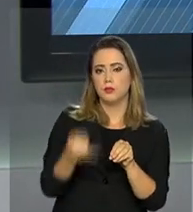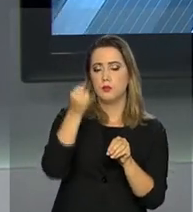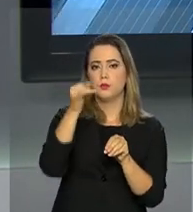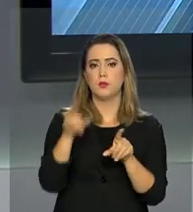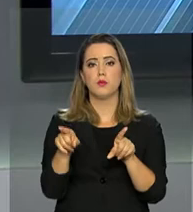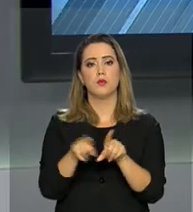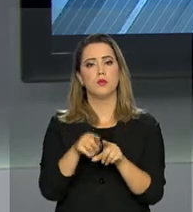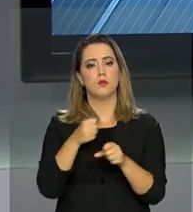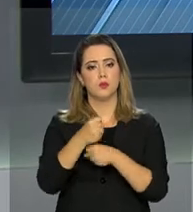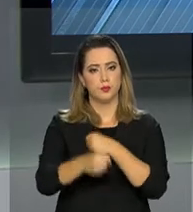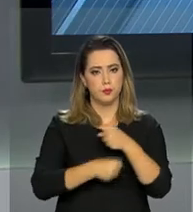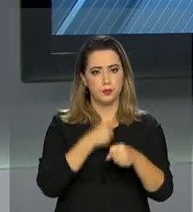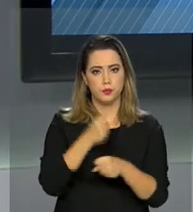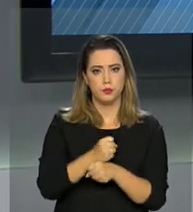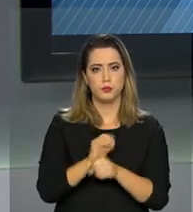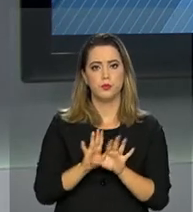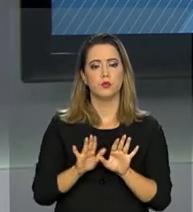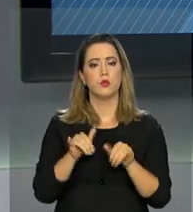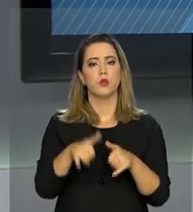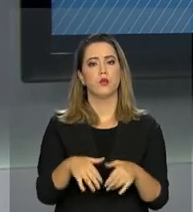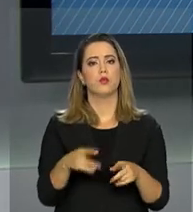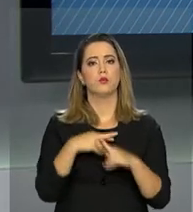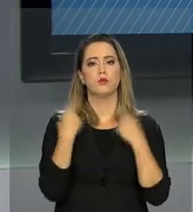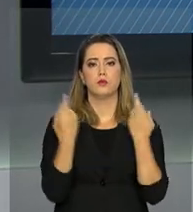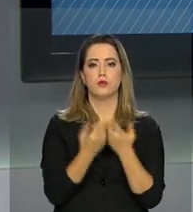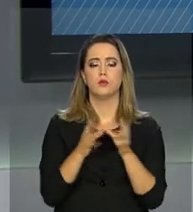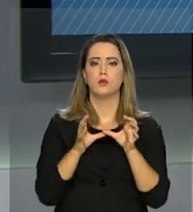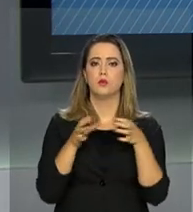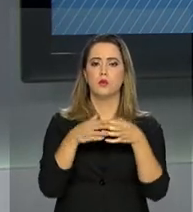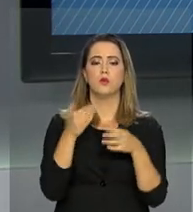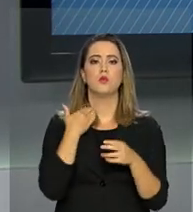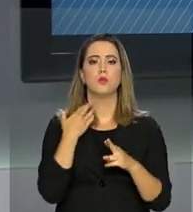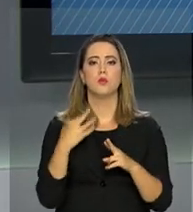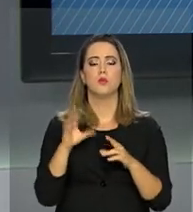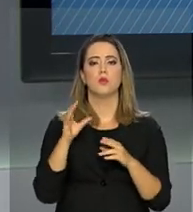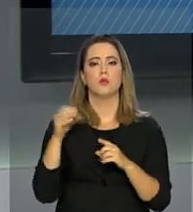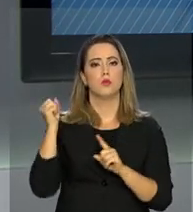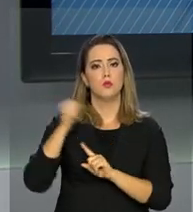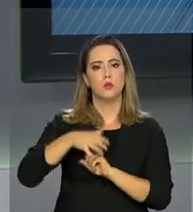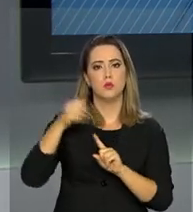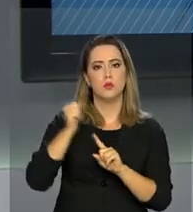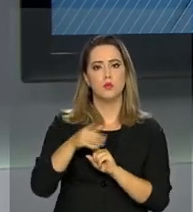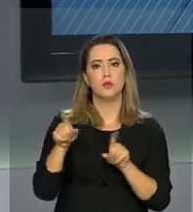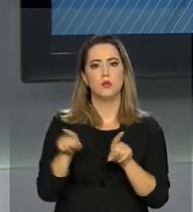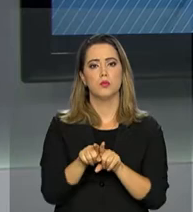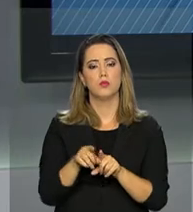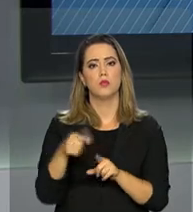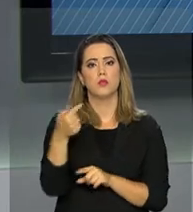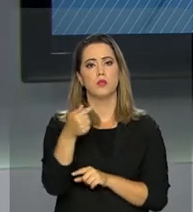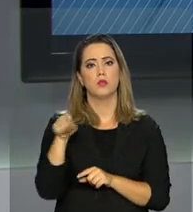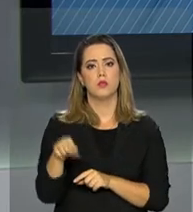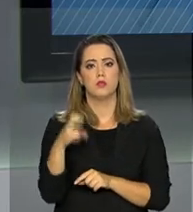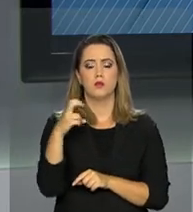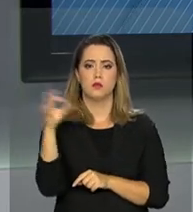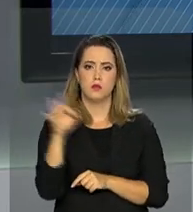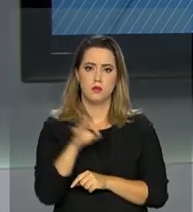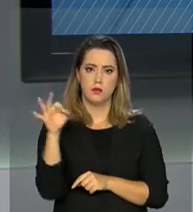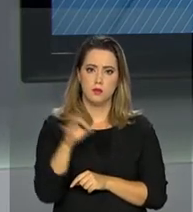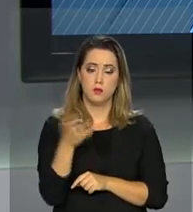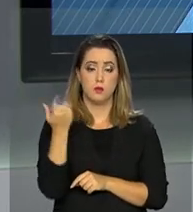consta da ata da última reunião do comitê do banco central que reduziu a taxa para 7 6 por cento na semana passada